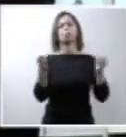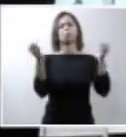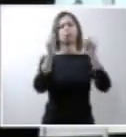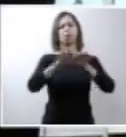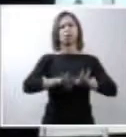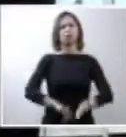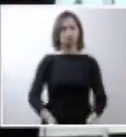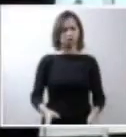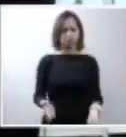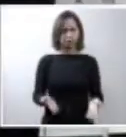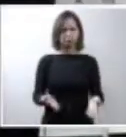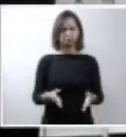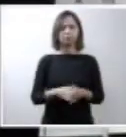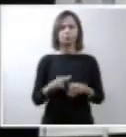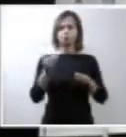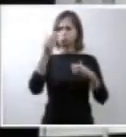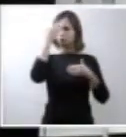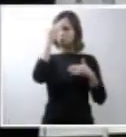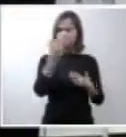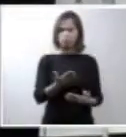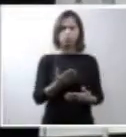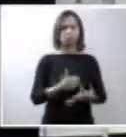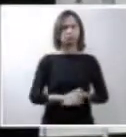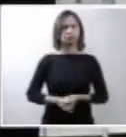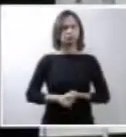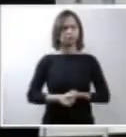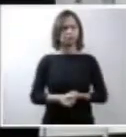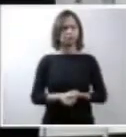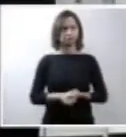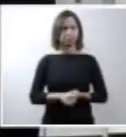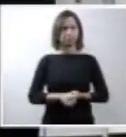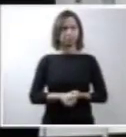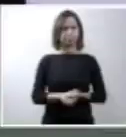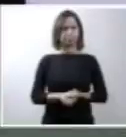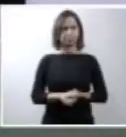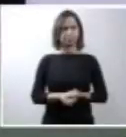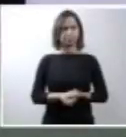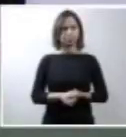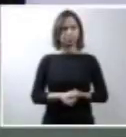sem eugenia. Eu agradeço.